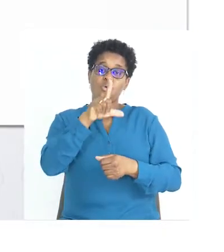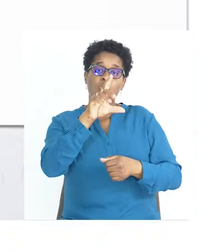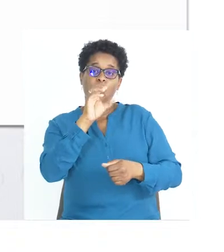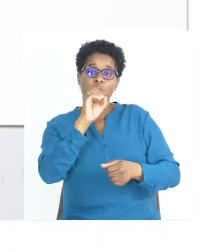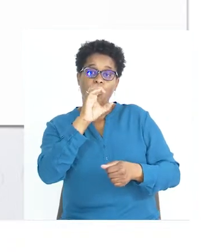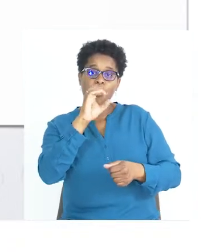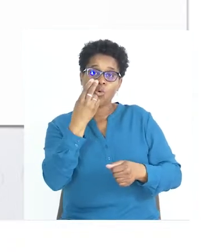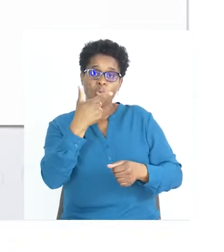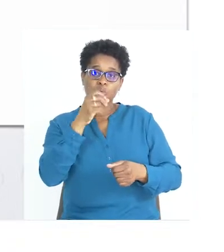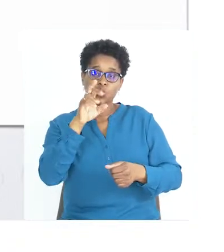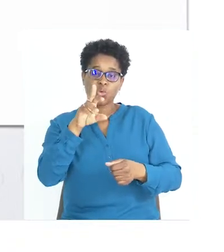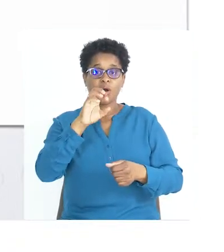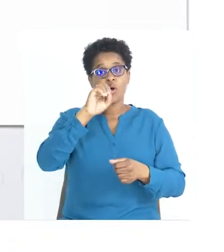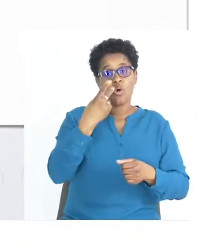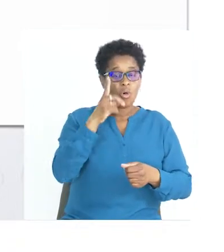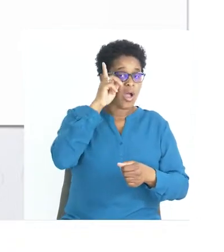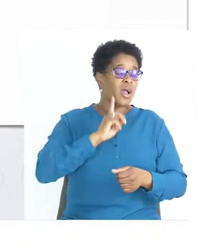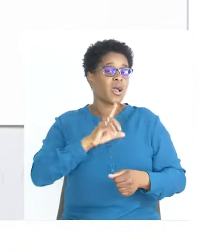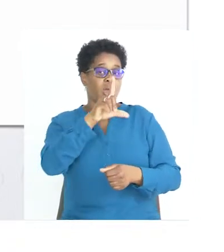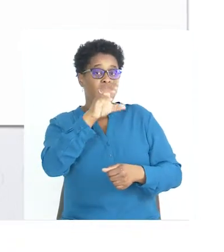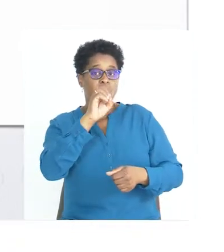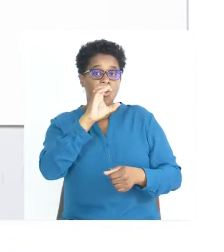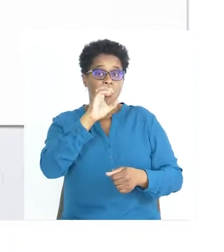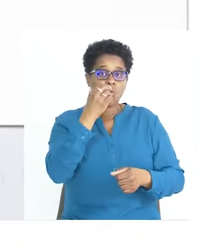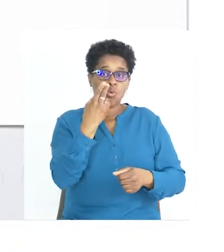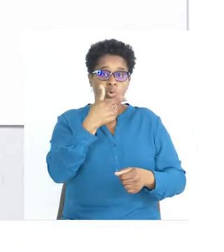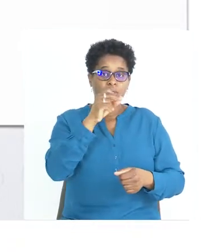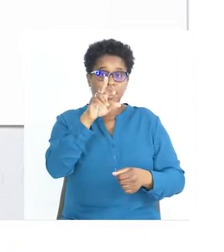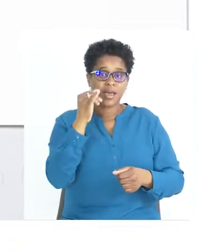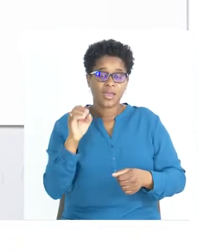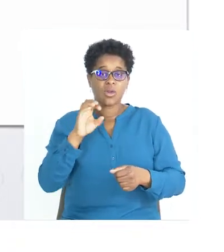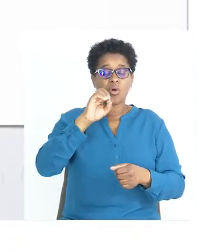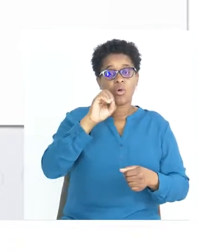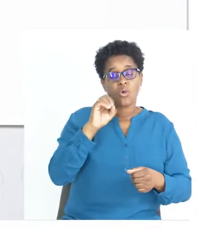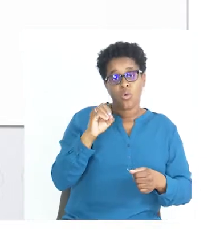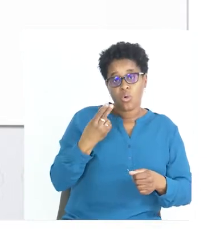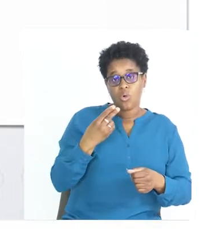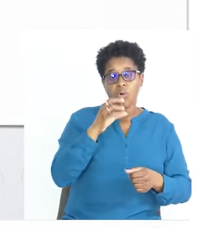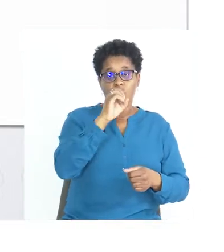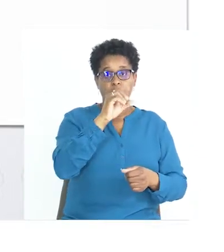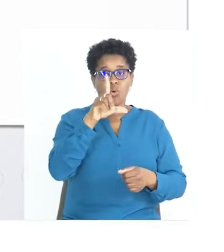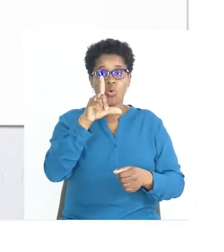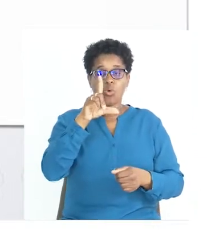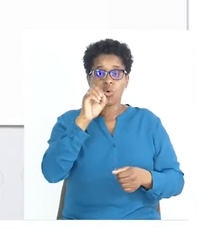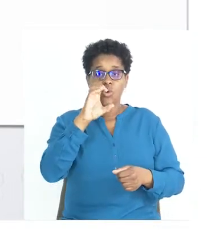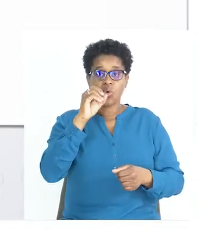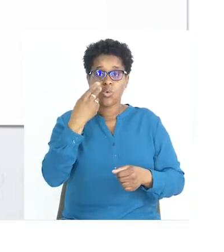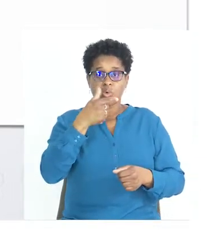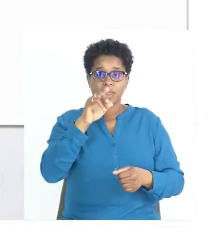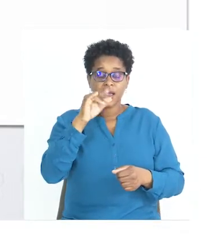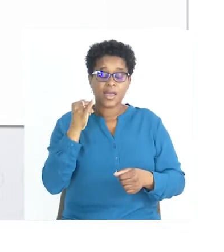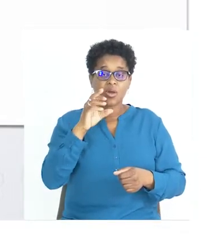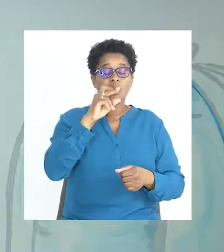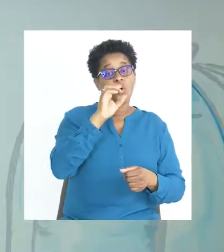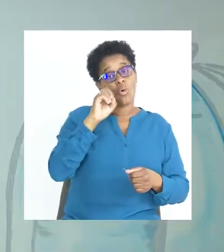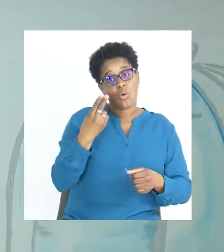o locutor ou a locutária, o alocutário ou a alocutário. O que é